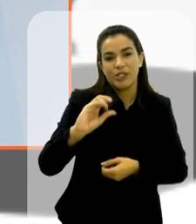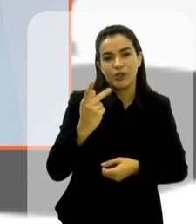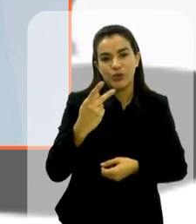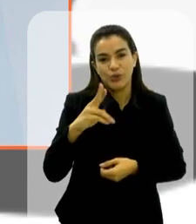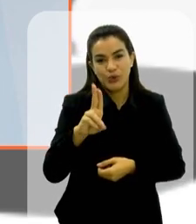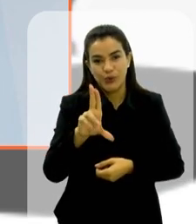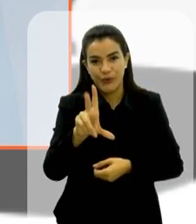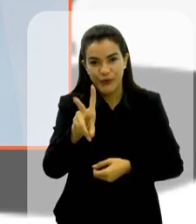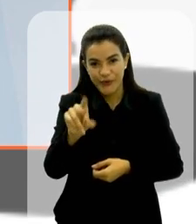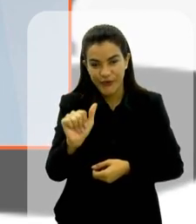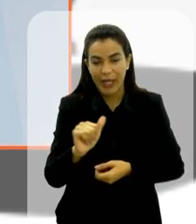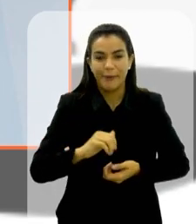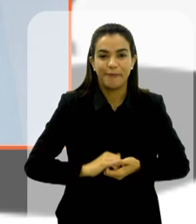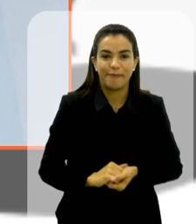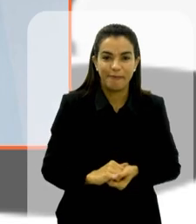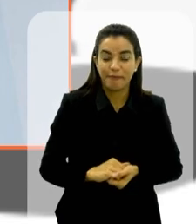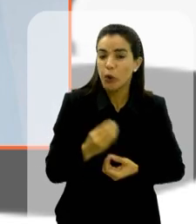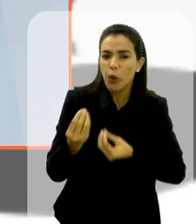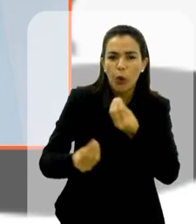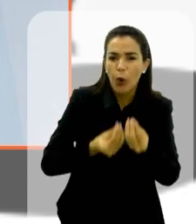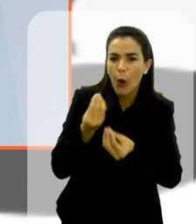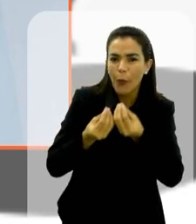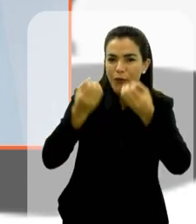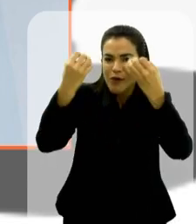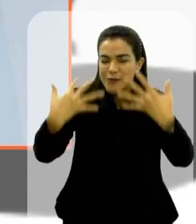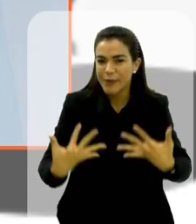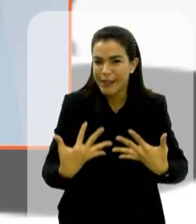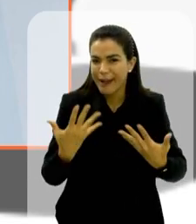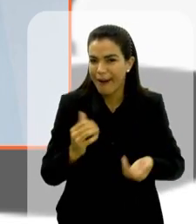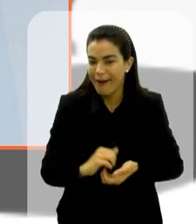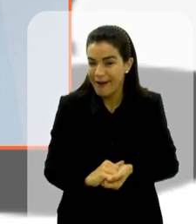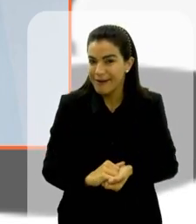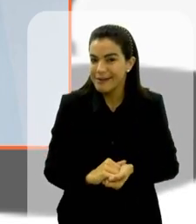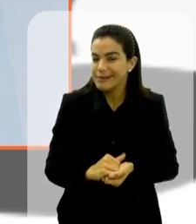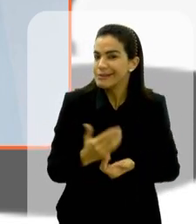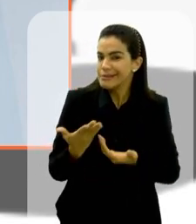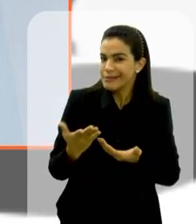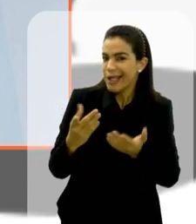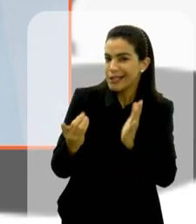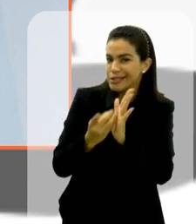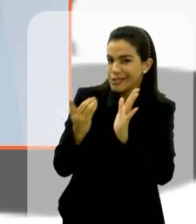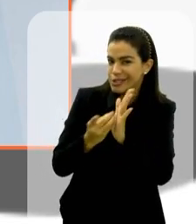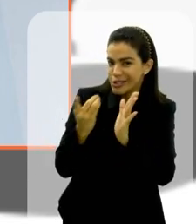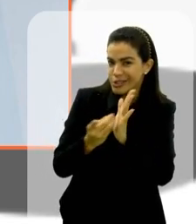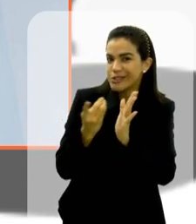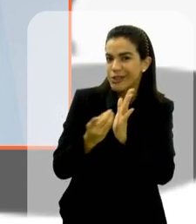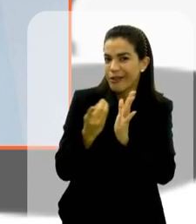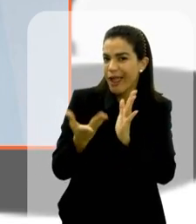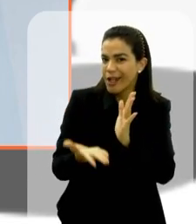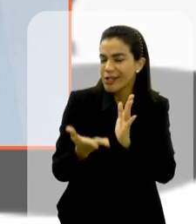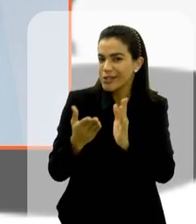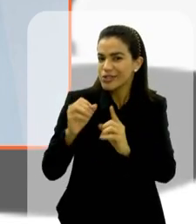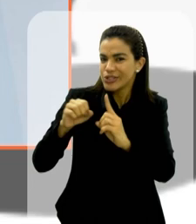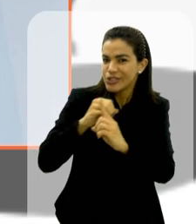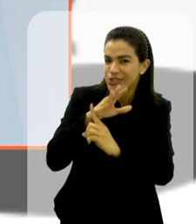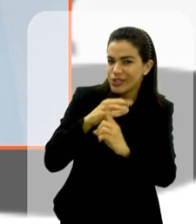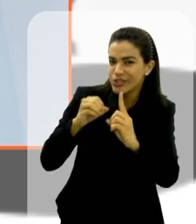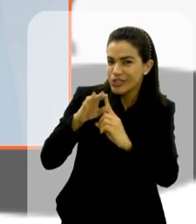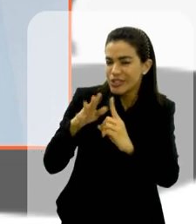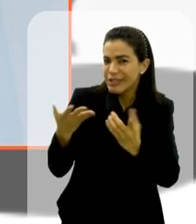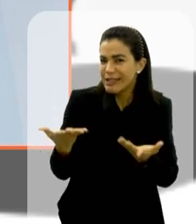nós estamos aqui sedentos. Você já disse que só tem duas cópias desse dicionário de gírias e jargões